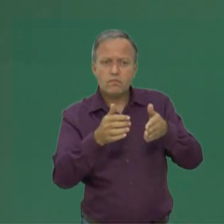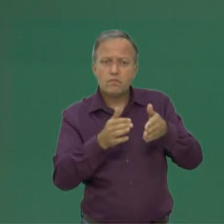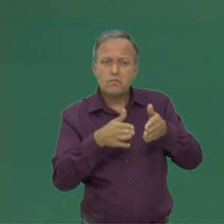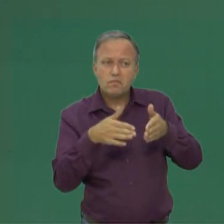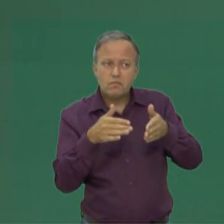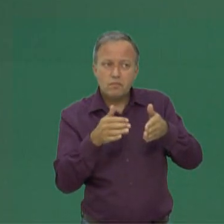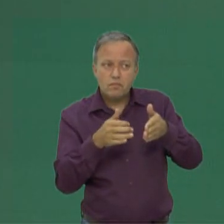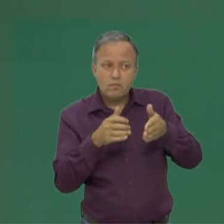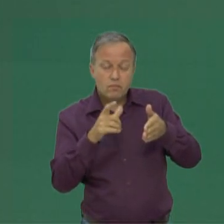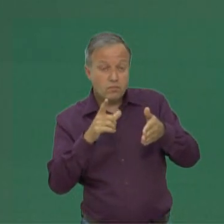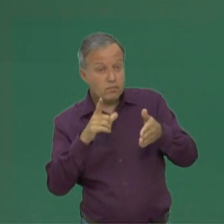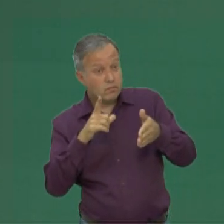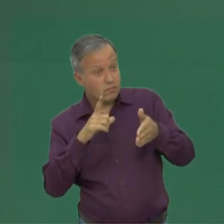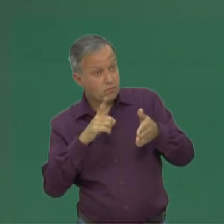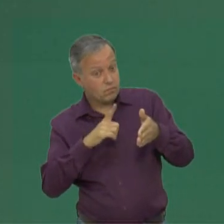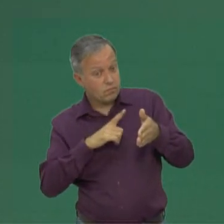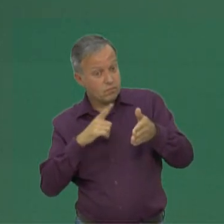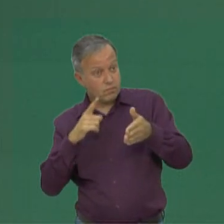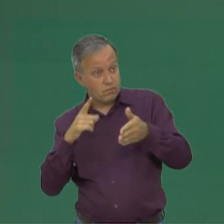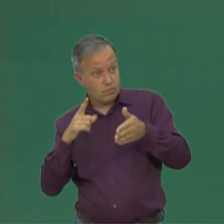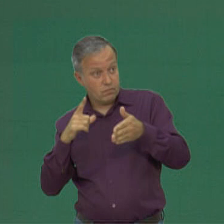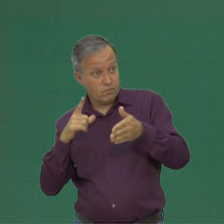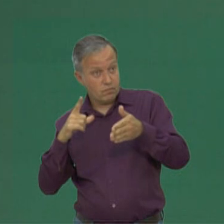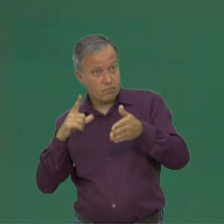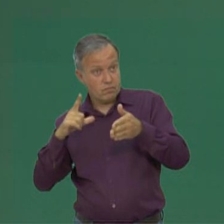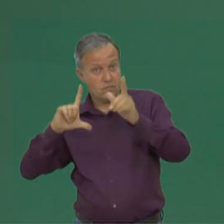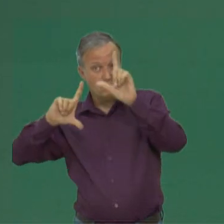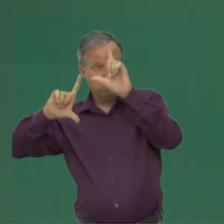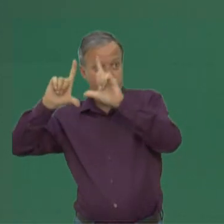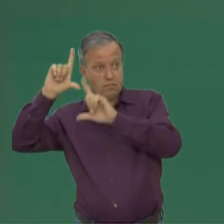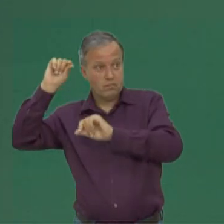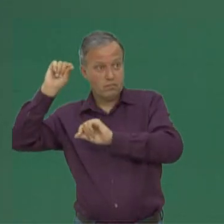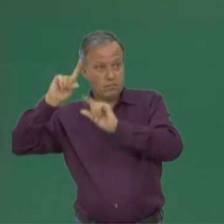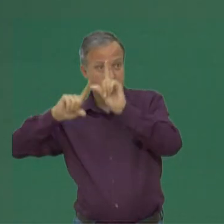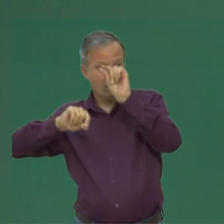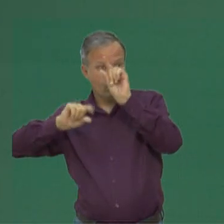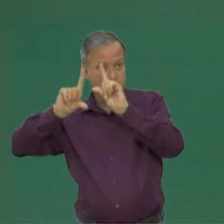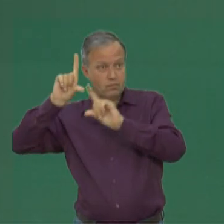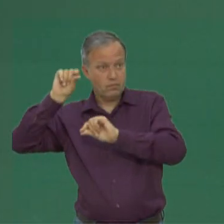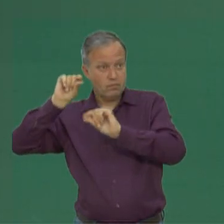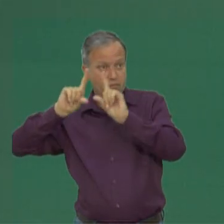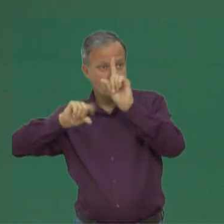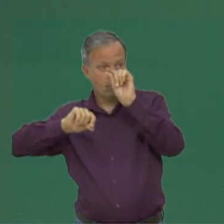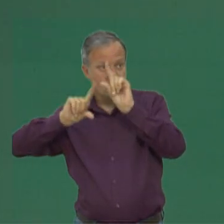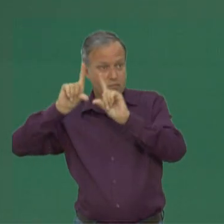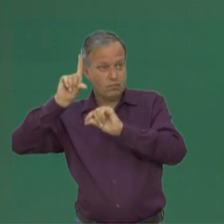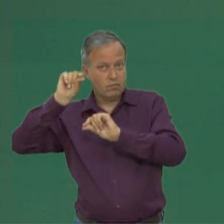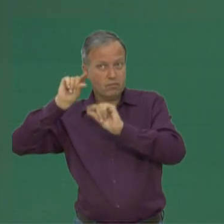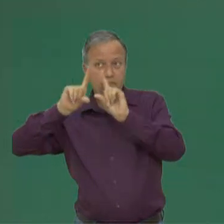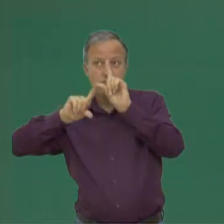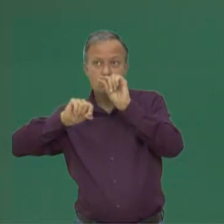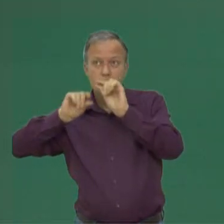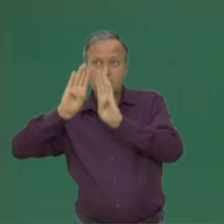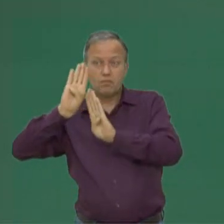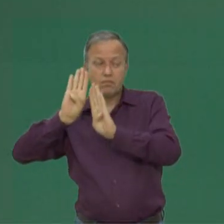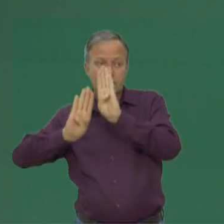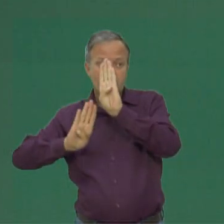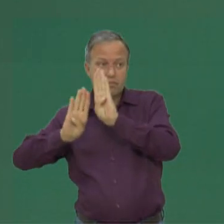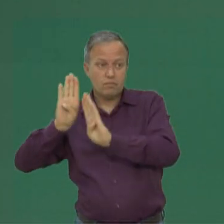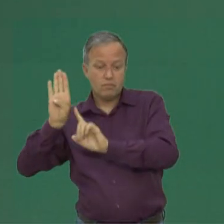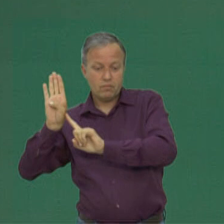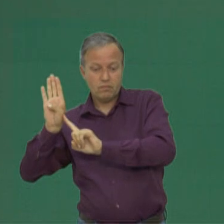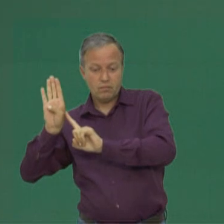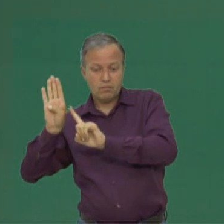Amazonas, desde Belém até Manaus, fazendo o caminho inverso,